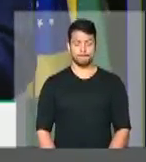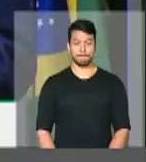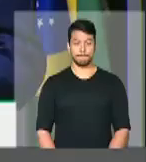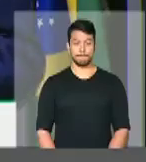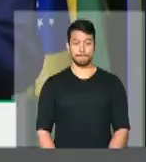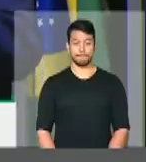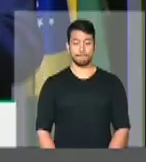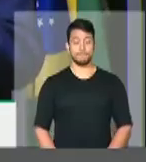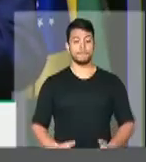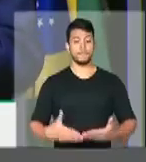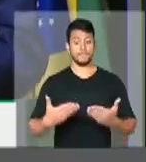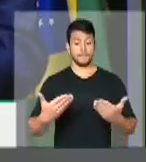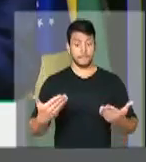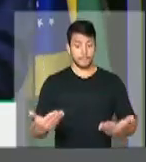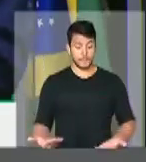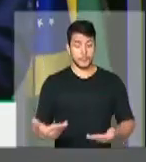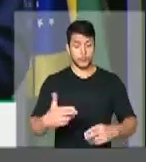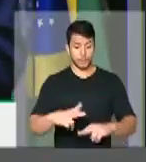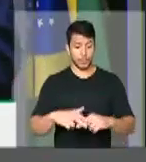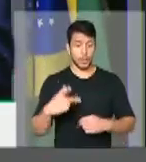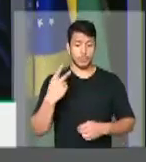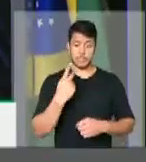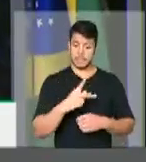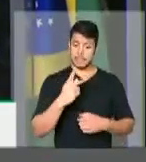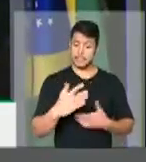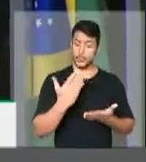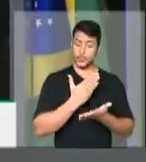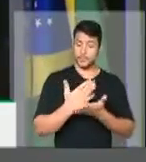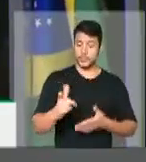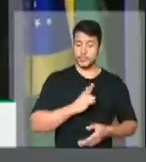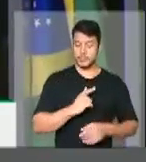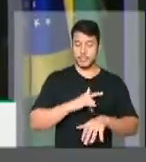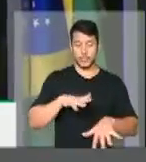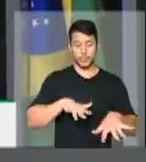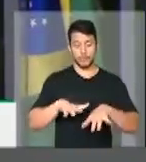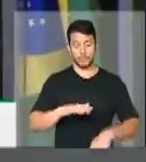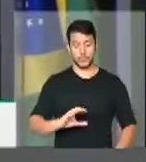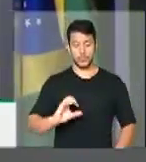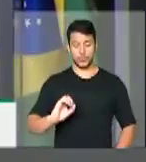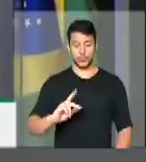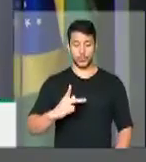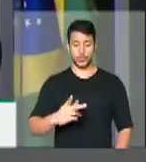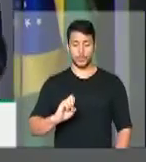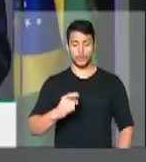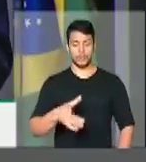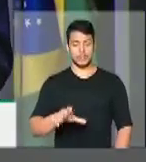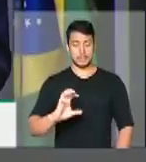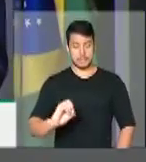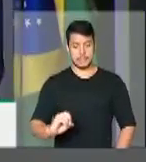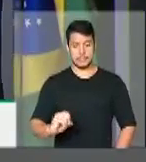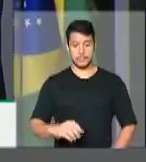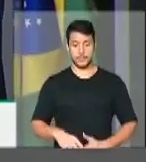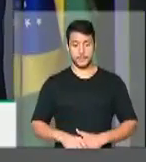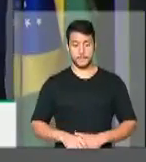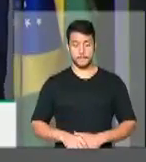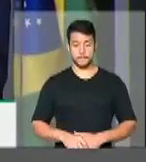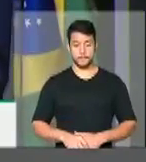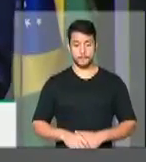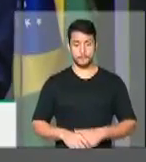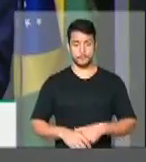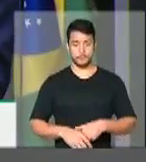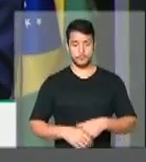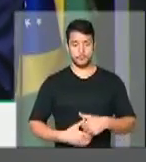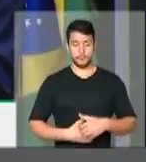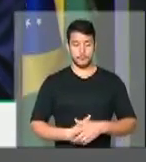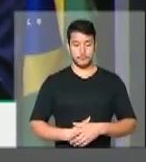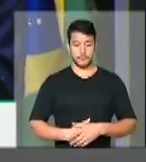artigos e falando sempre sobre os seus temas, a sua ideologia. Senhor